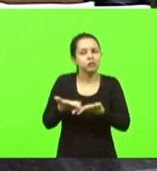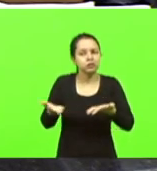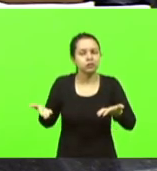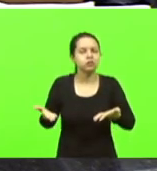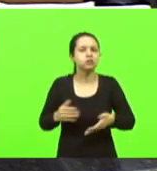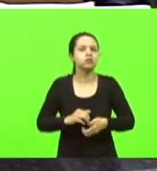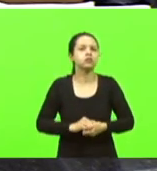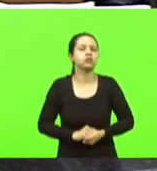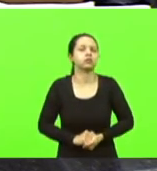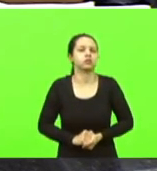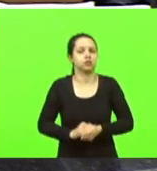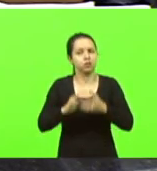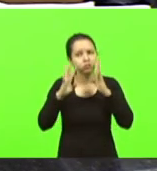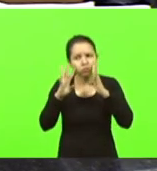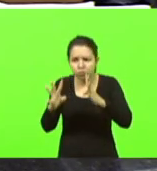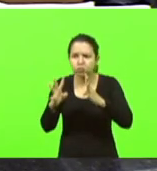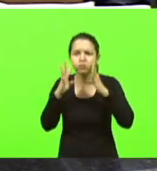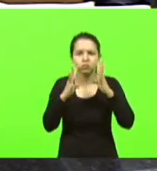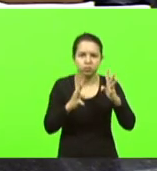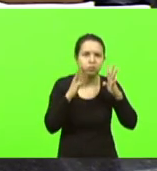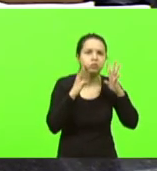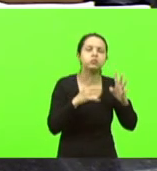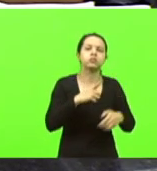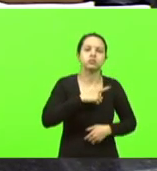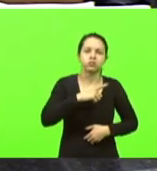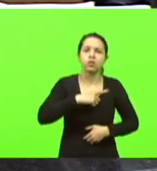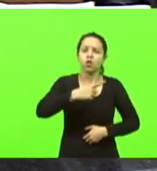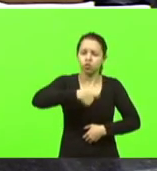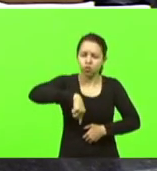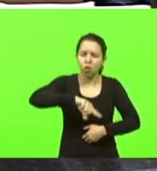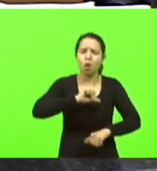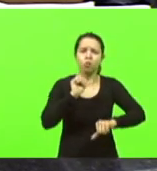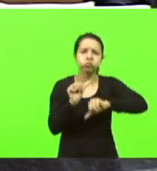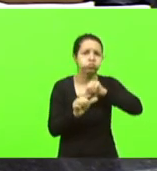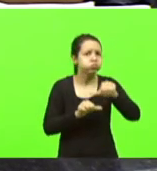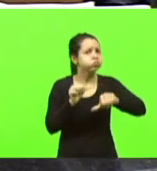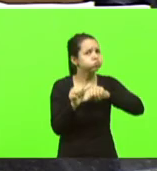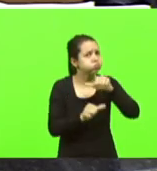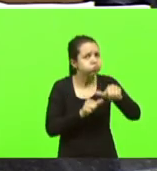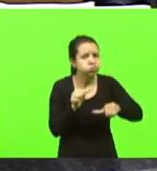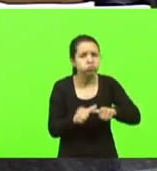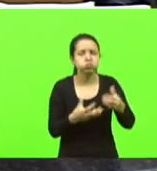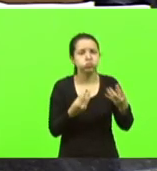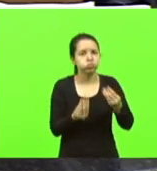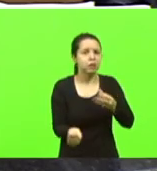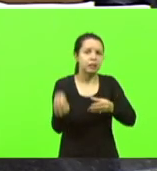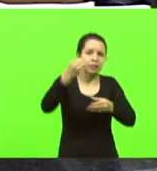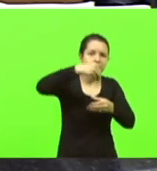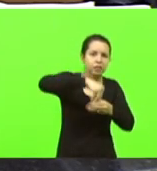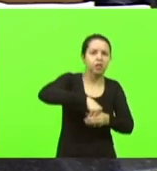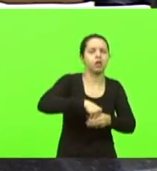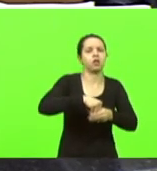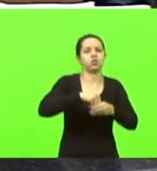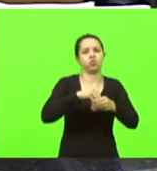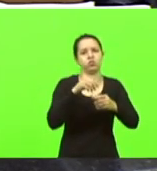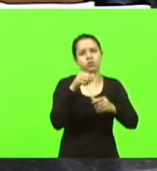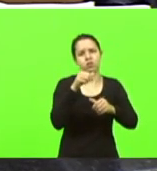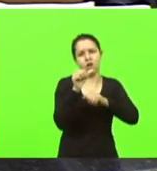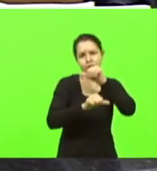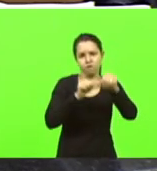eles foram ouvidos e nós flexibilizamos muita coisa dentro da receita dentro da reforma